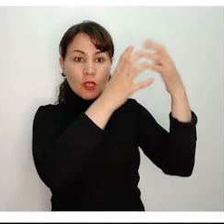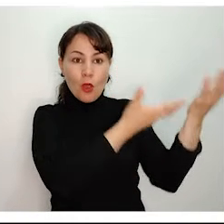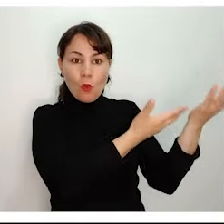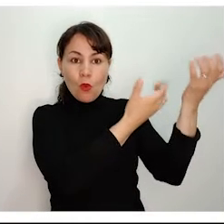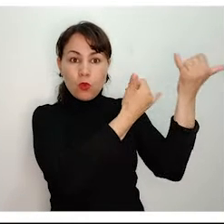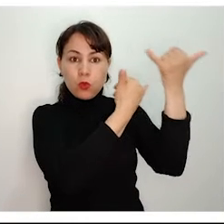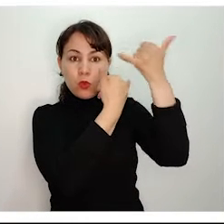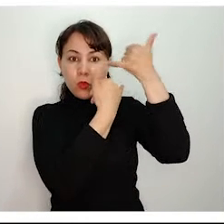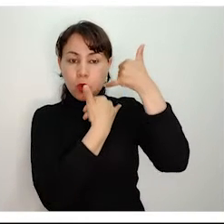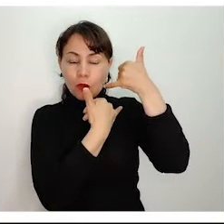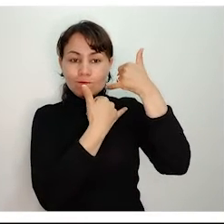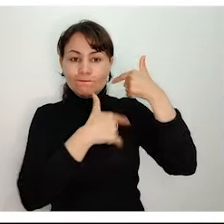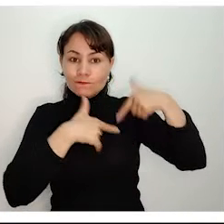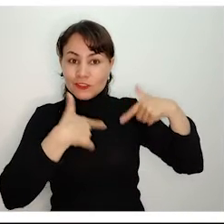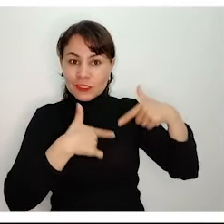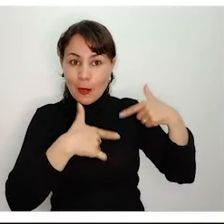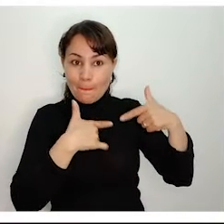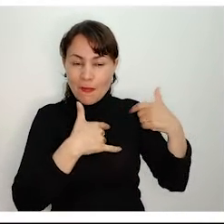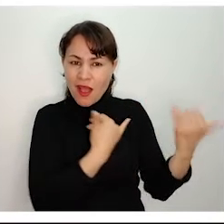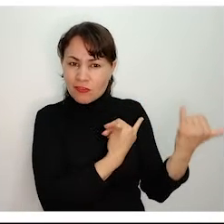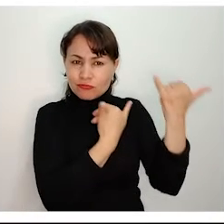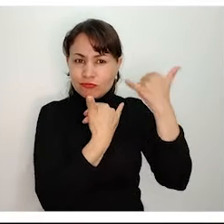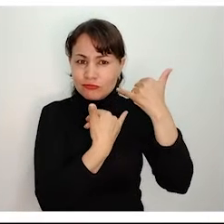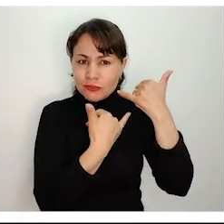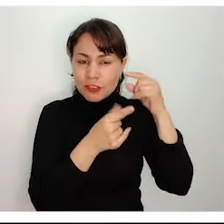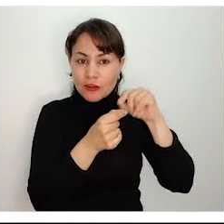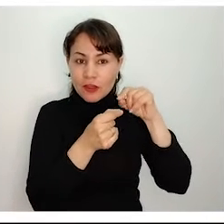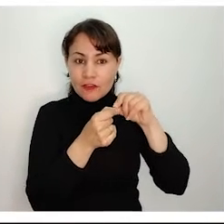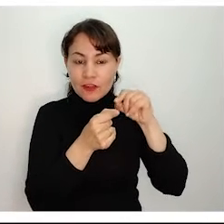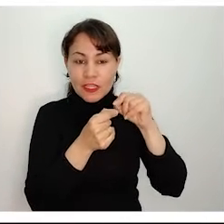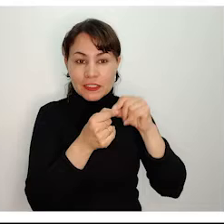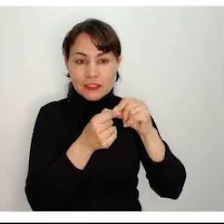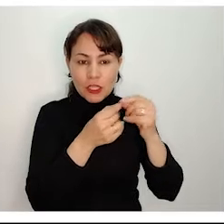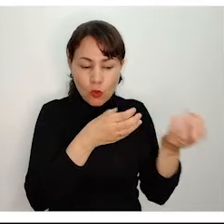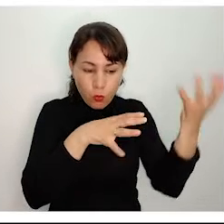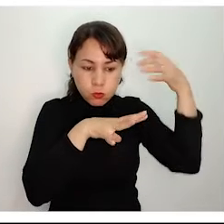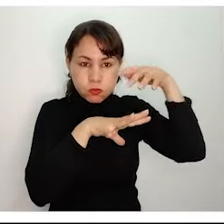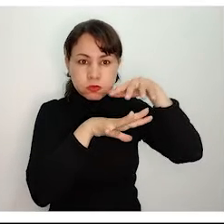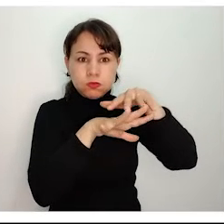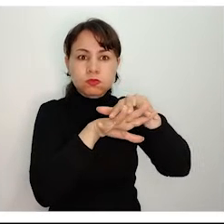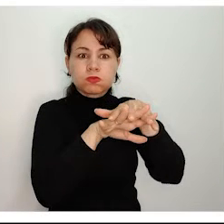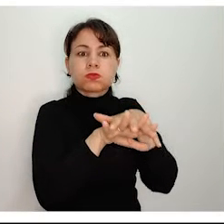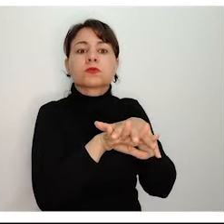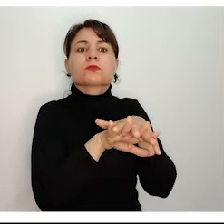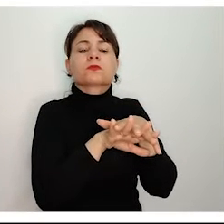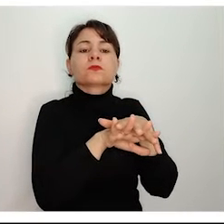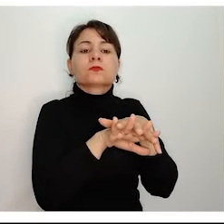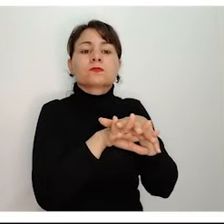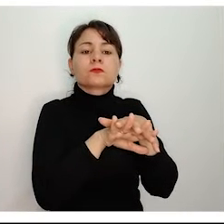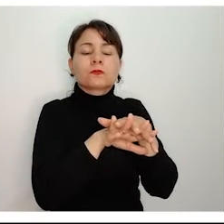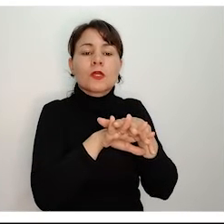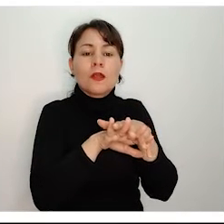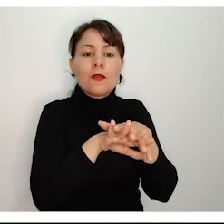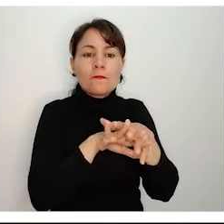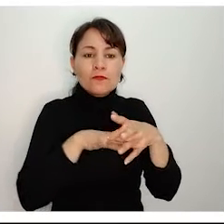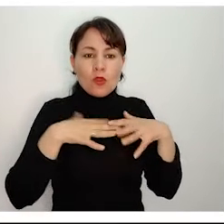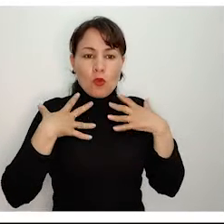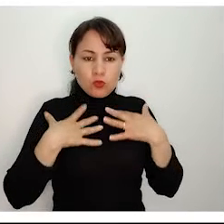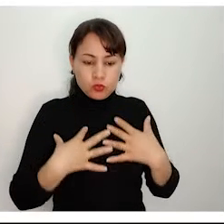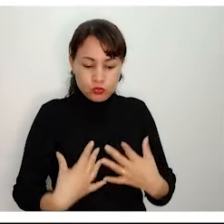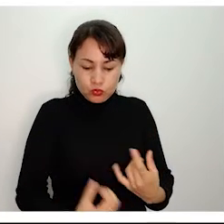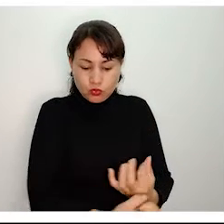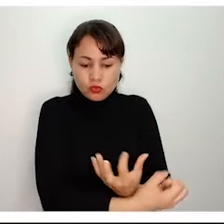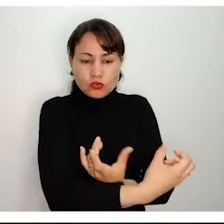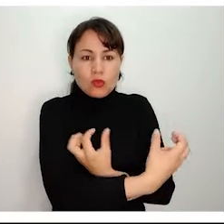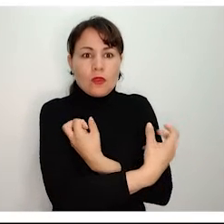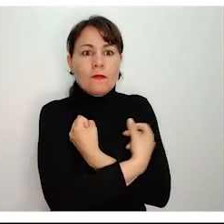cérebro recebe essas informações, trabalha com essas informações, fazendo a integração sensorial, que é